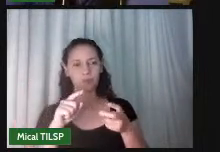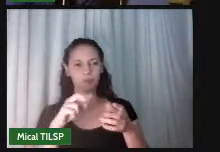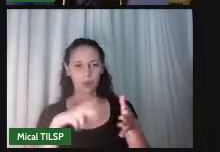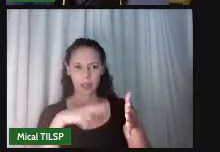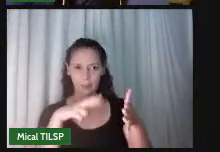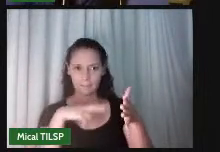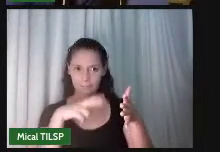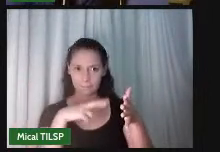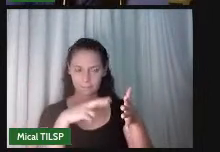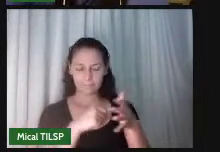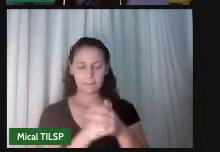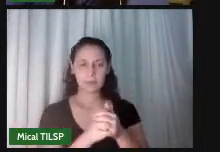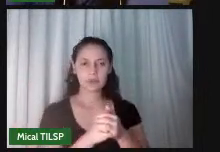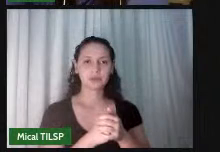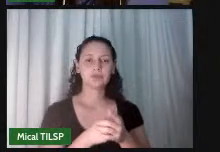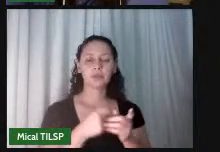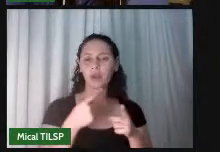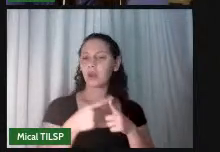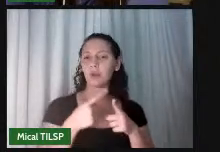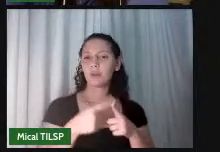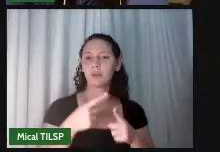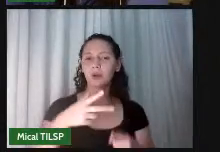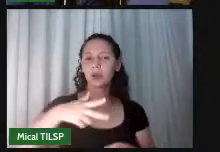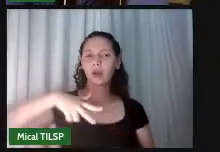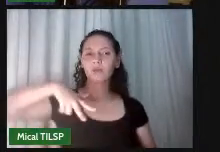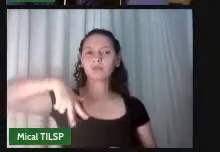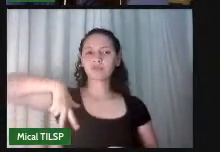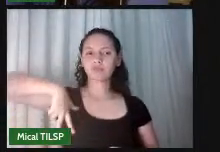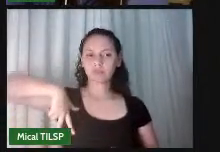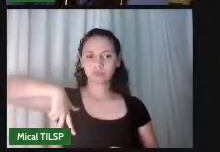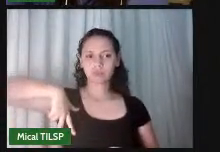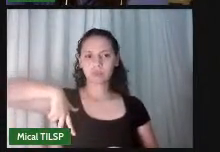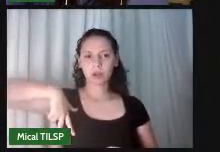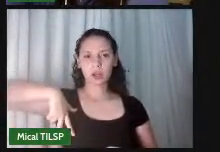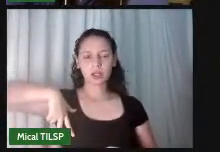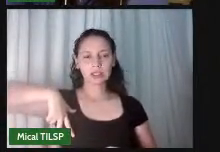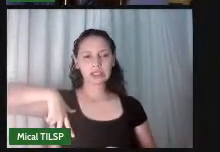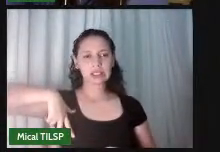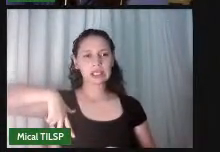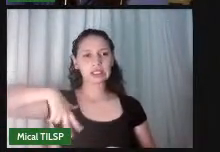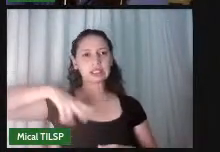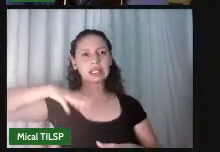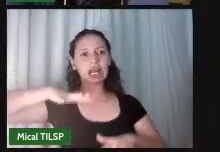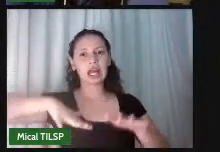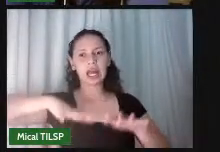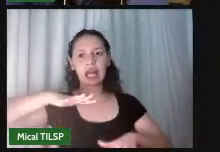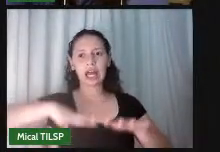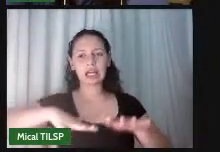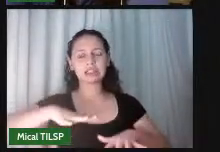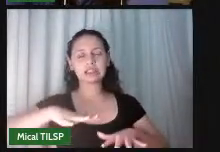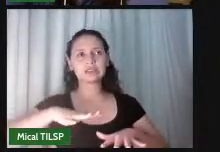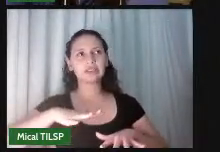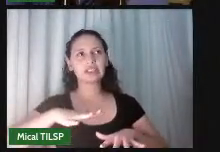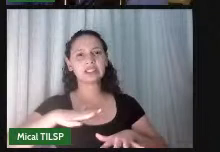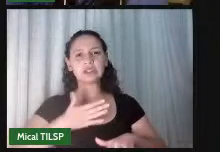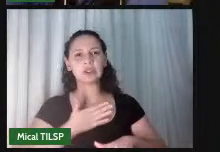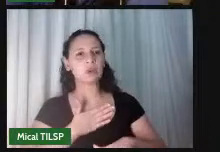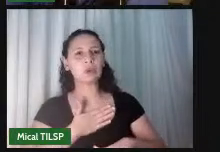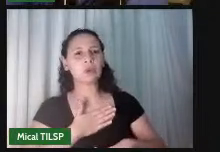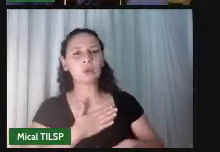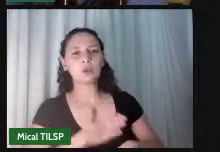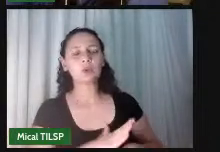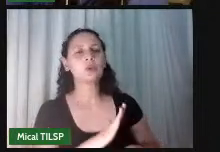quando eles procuram o processo e ficam descontentes com o dentista, é porque eles